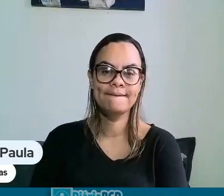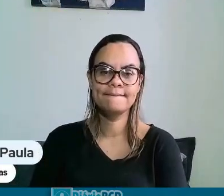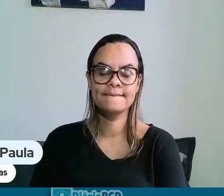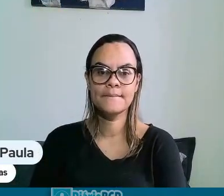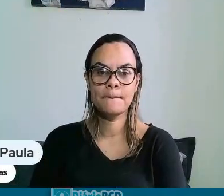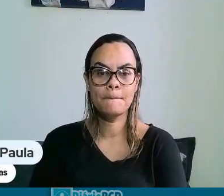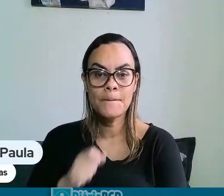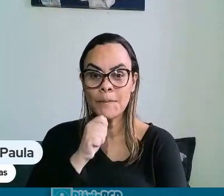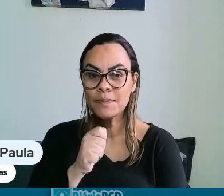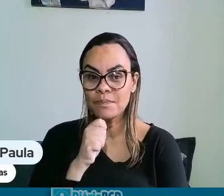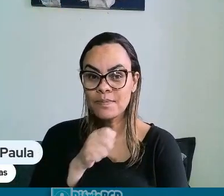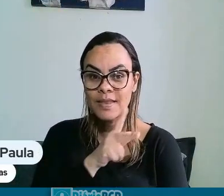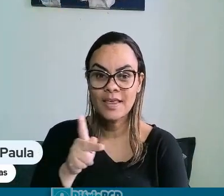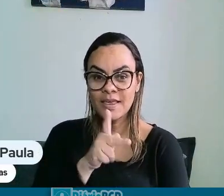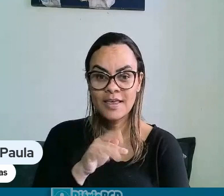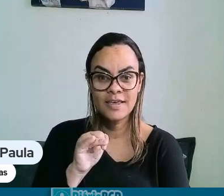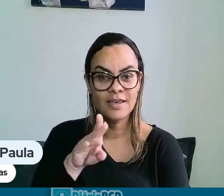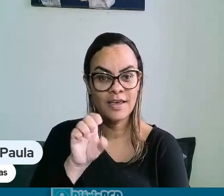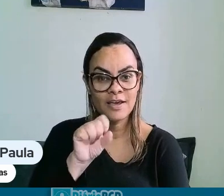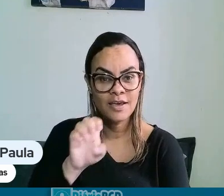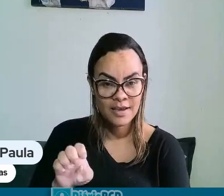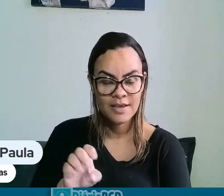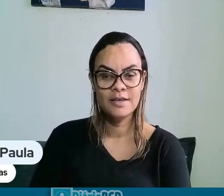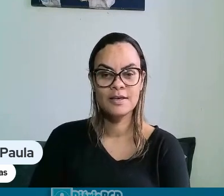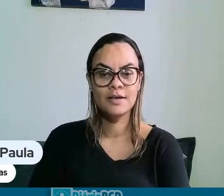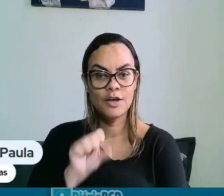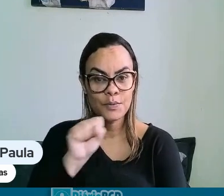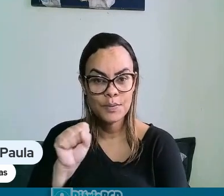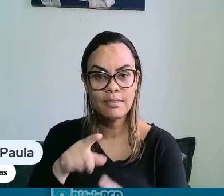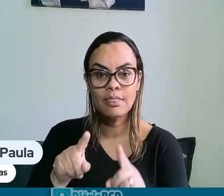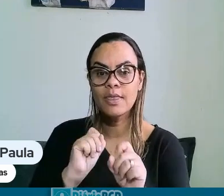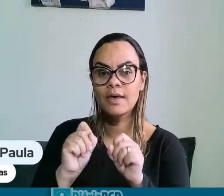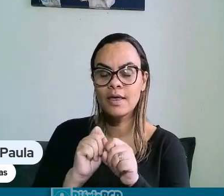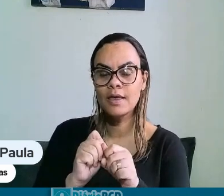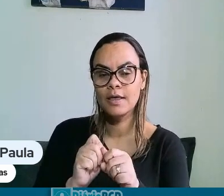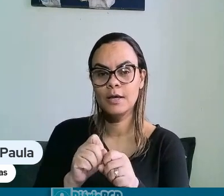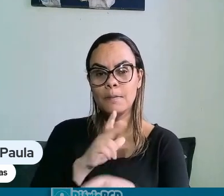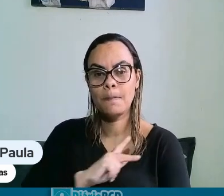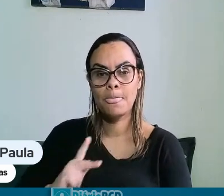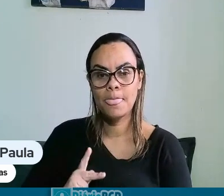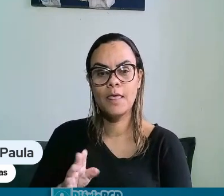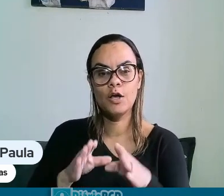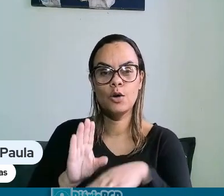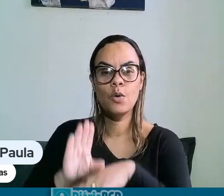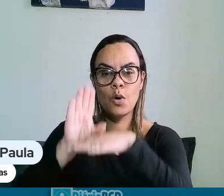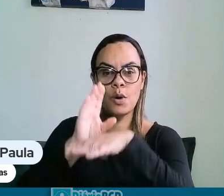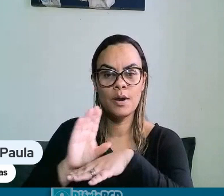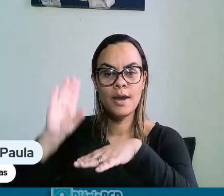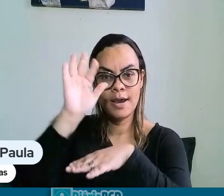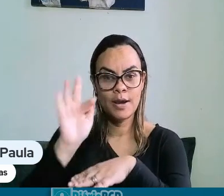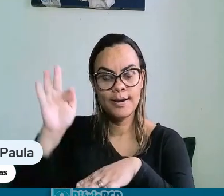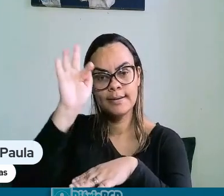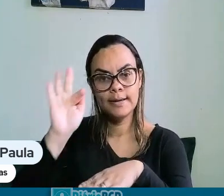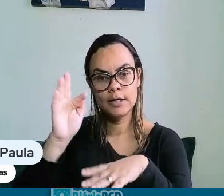Estamos entrevistando o professor Ives Gandra da Silva Martins, ele preside o Conselho Superior de Direito da